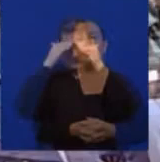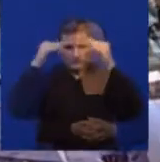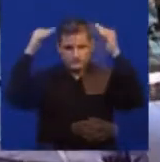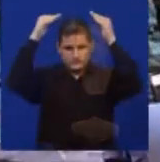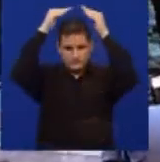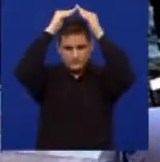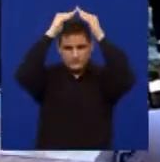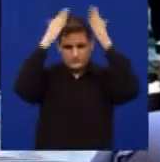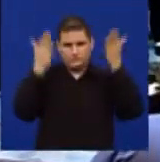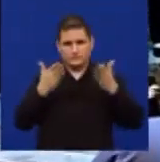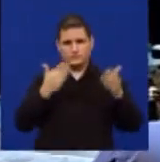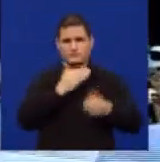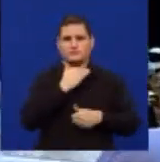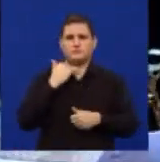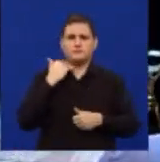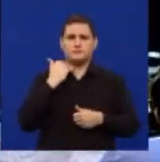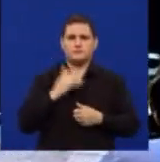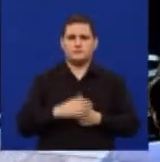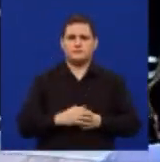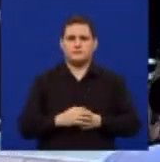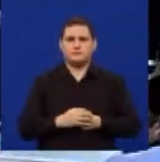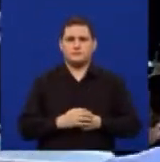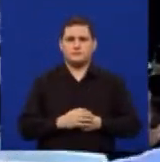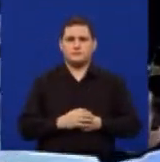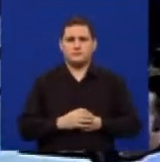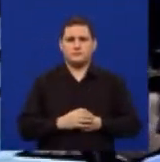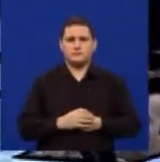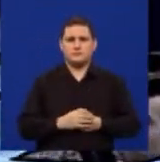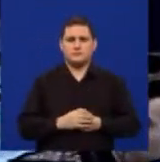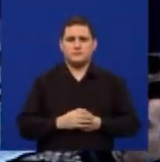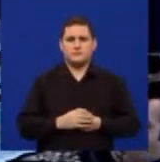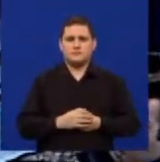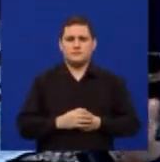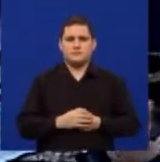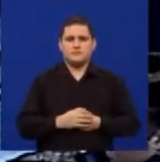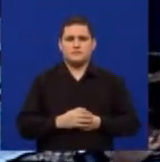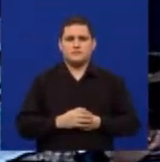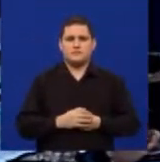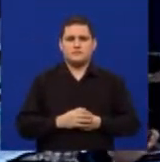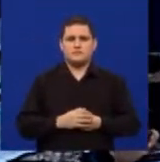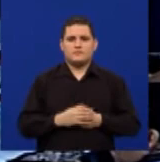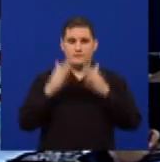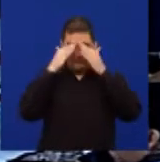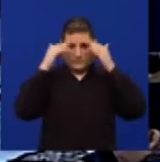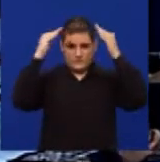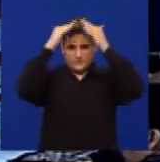Amém. Como permanecer sem o pastor?